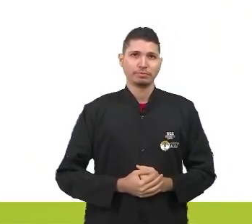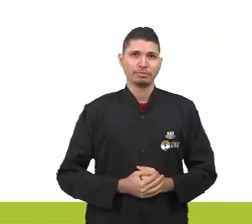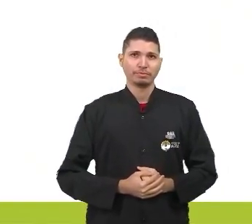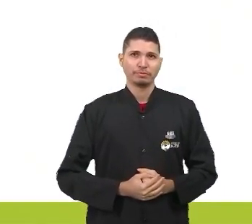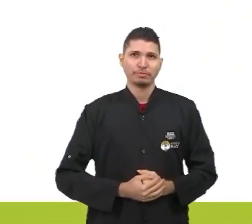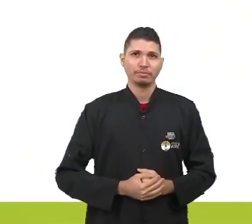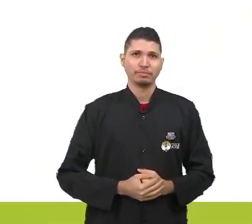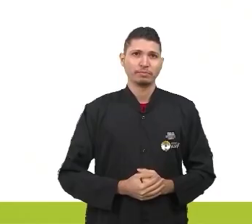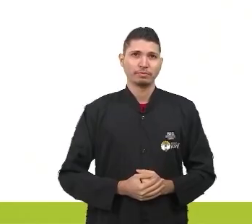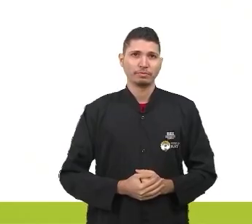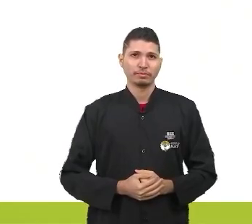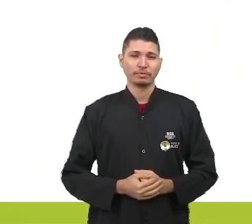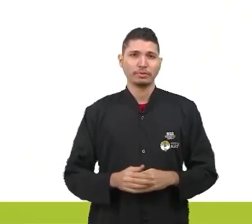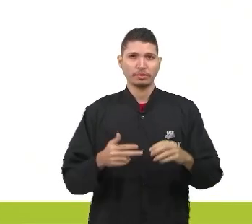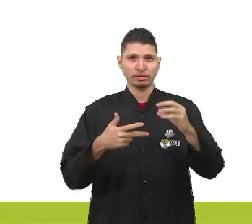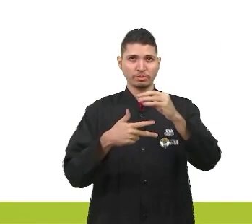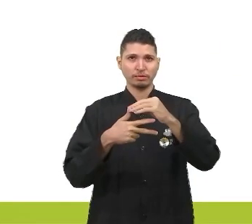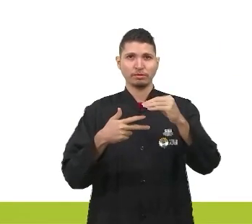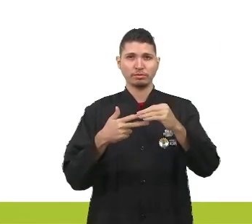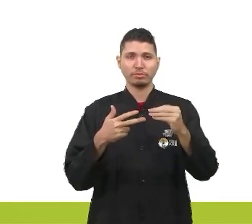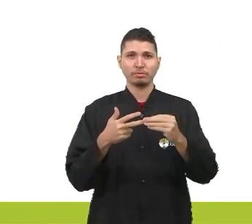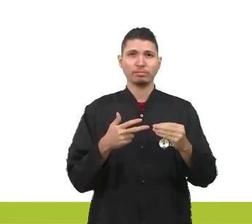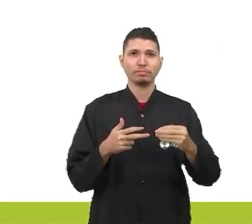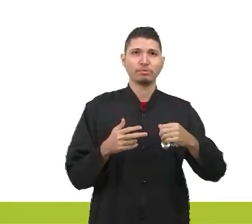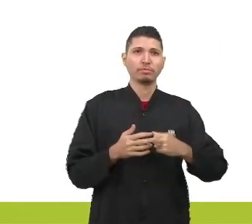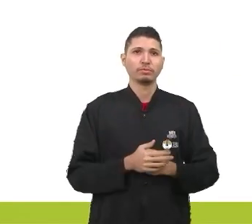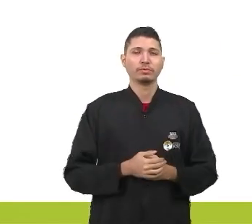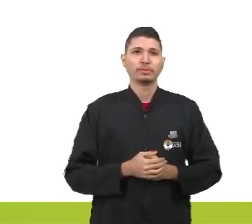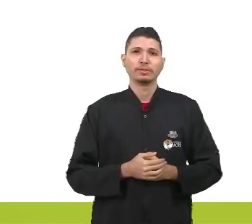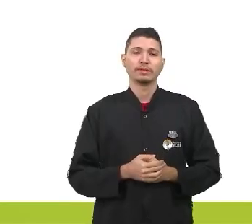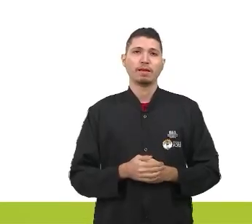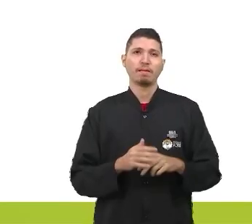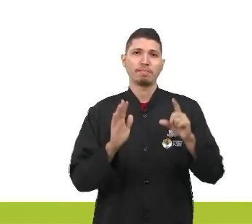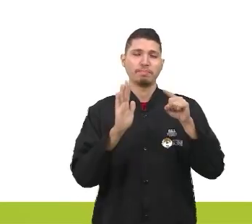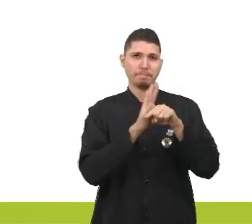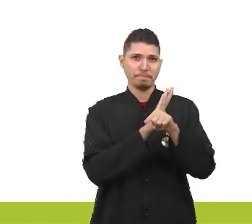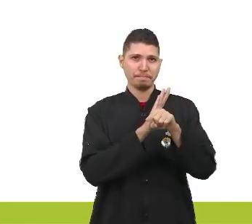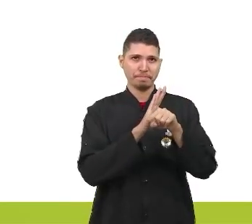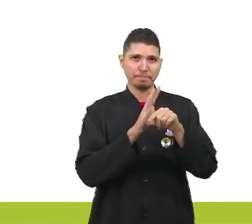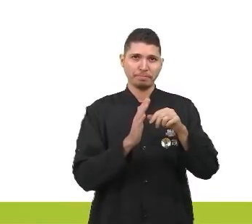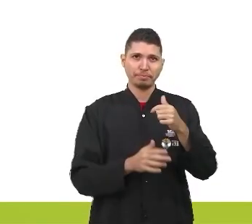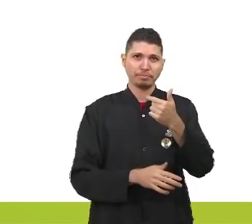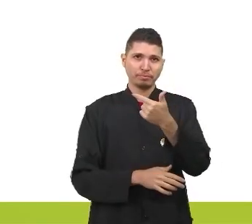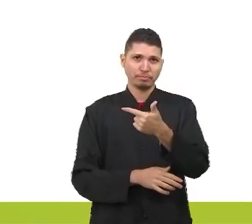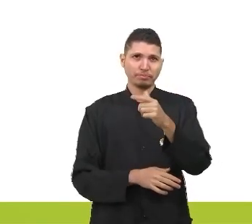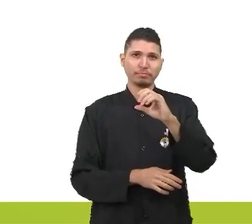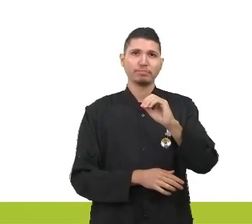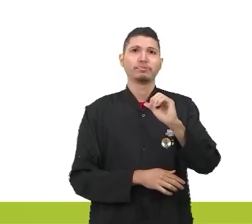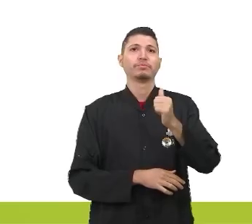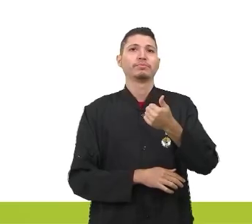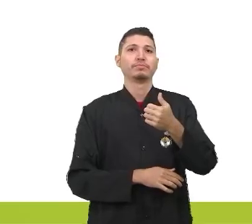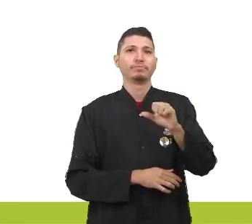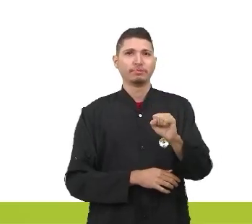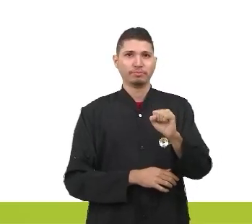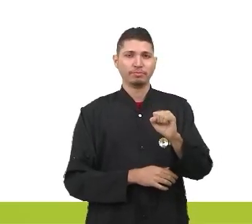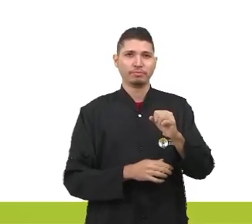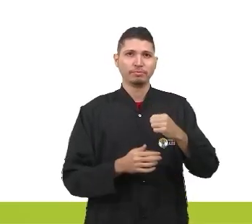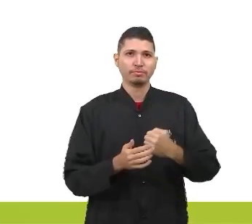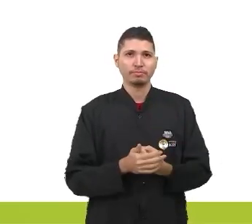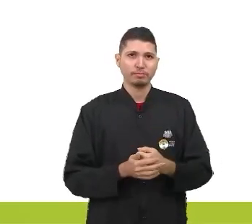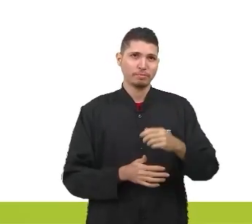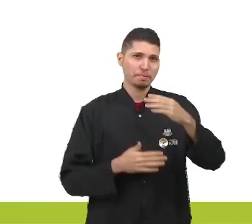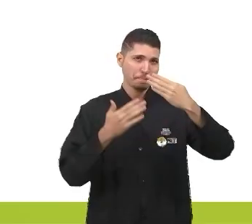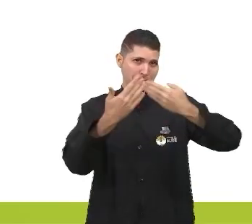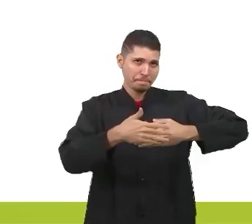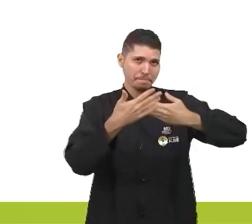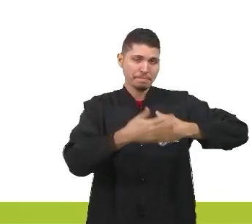Lá no Enem, ele pediu assim, questão, Enem 2018, dia desse, prova amarela,